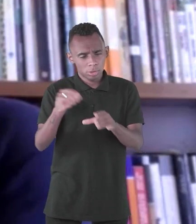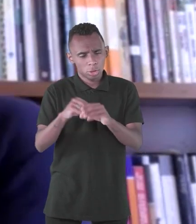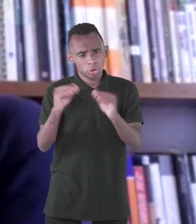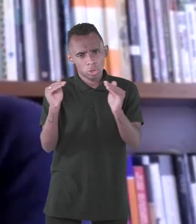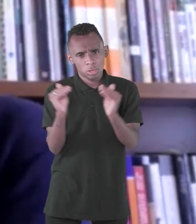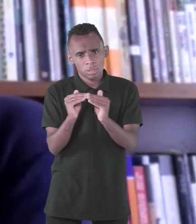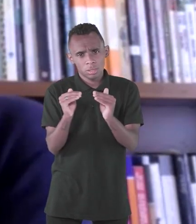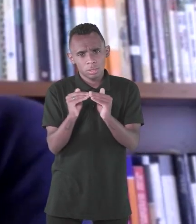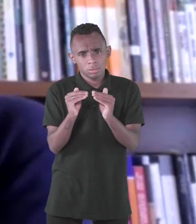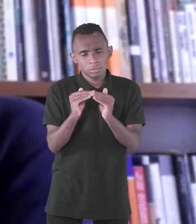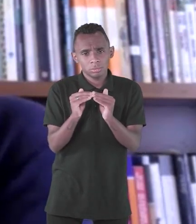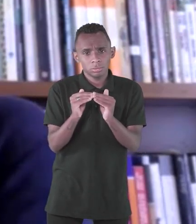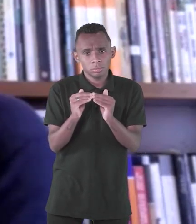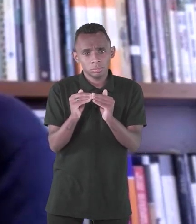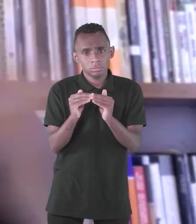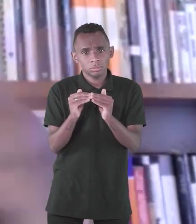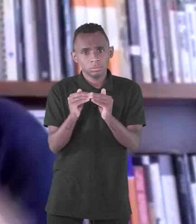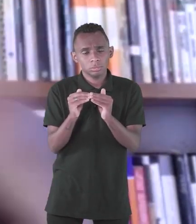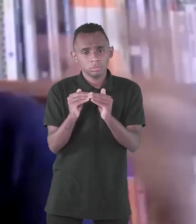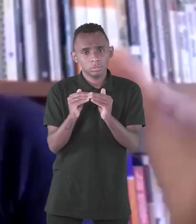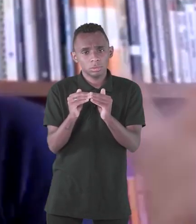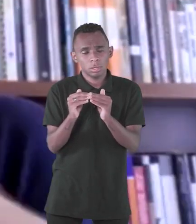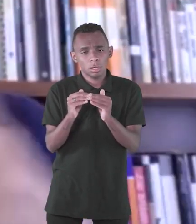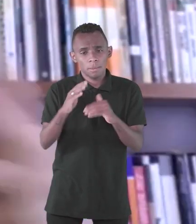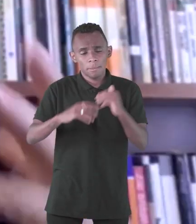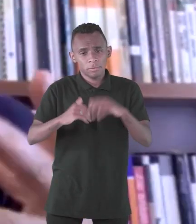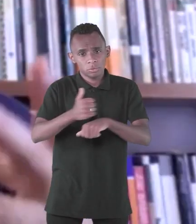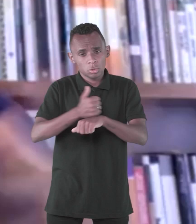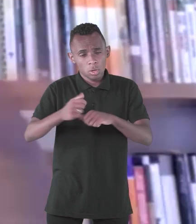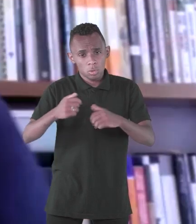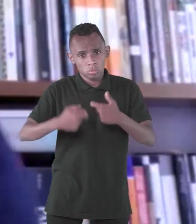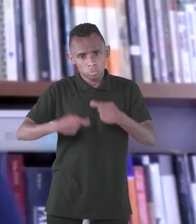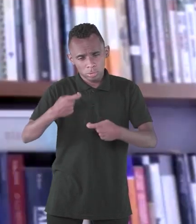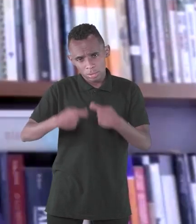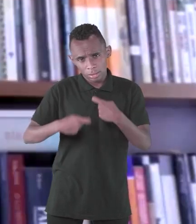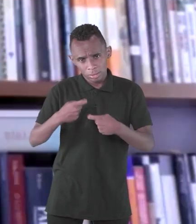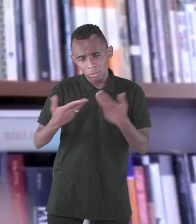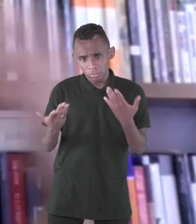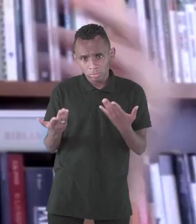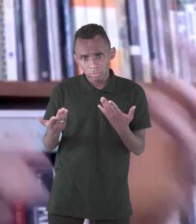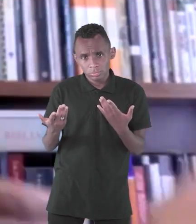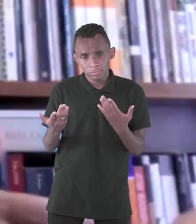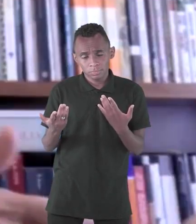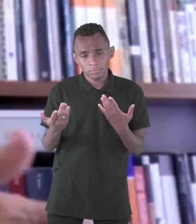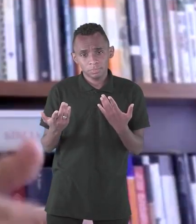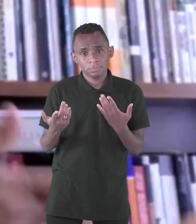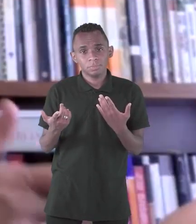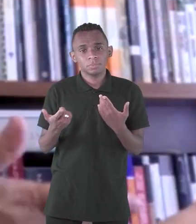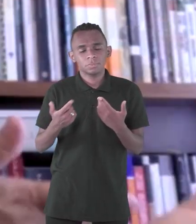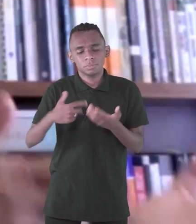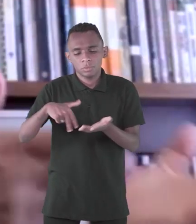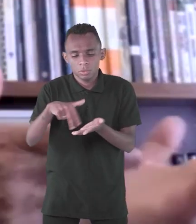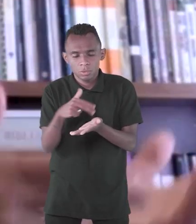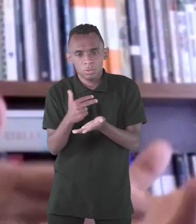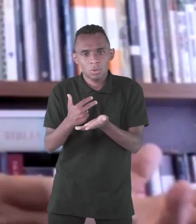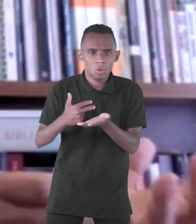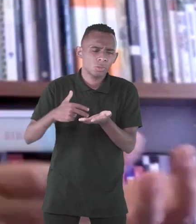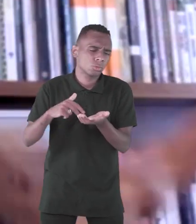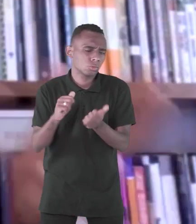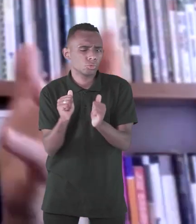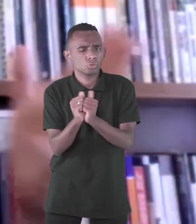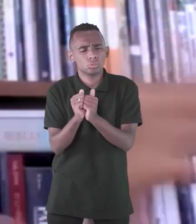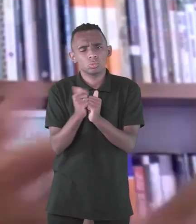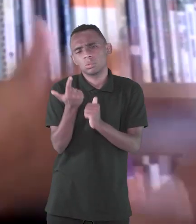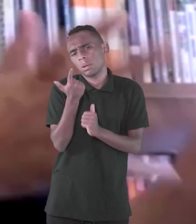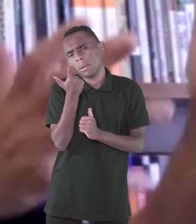nas casas de prostituição, de meretrício, não sei o quê. No brega também, onde Otto ia dançar com o pai, né?